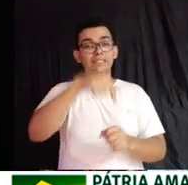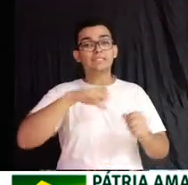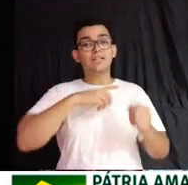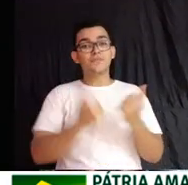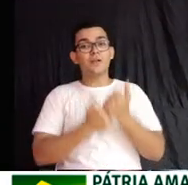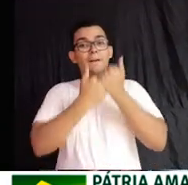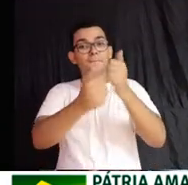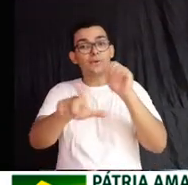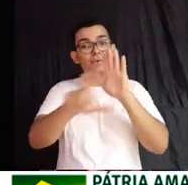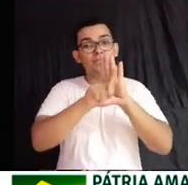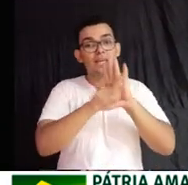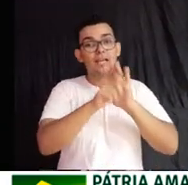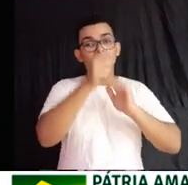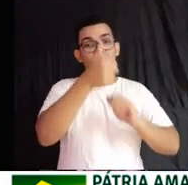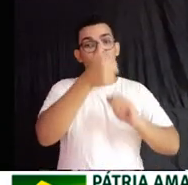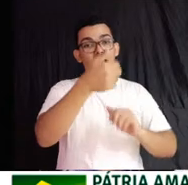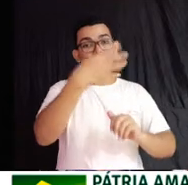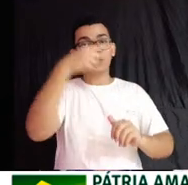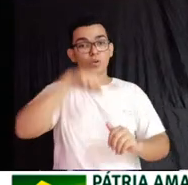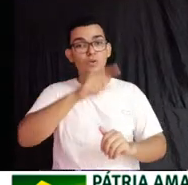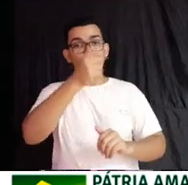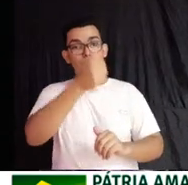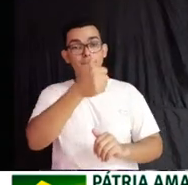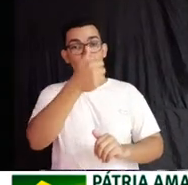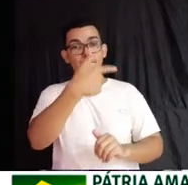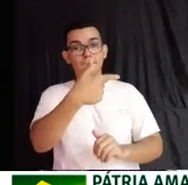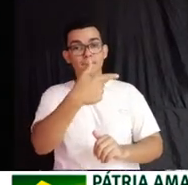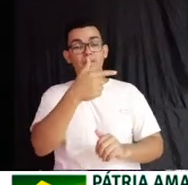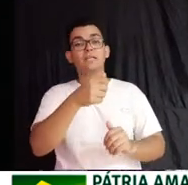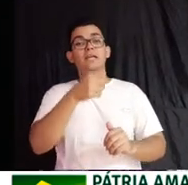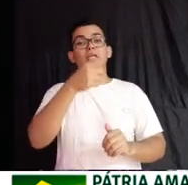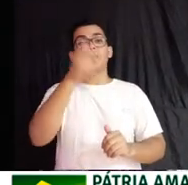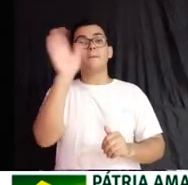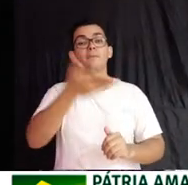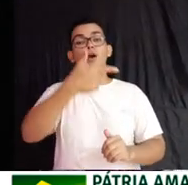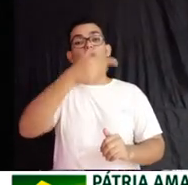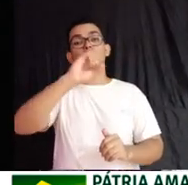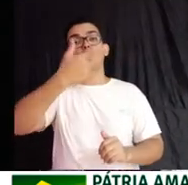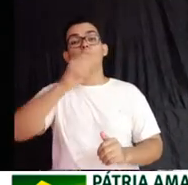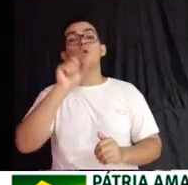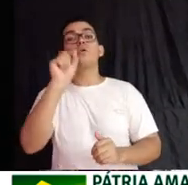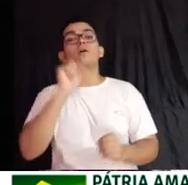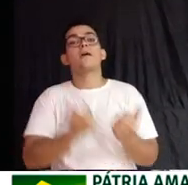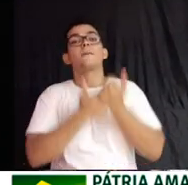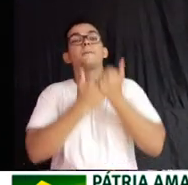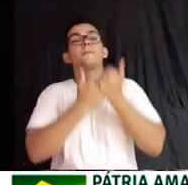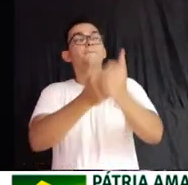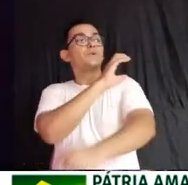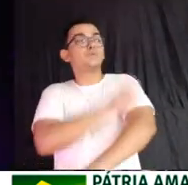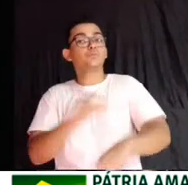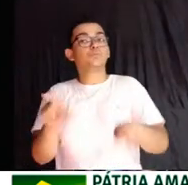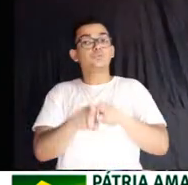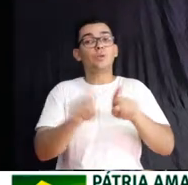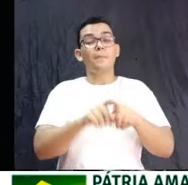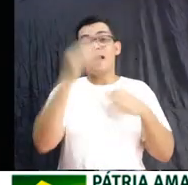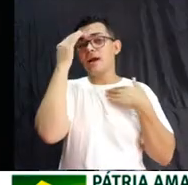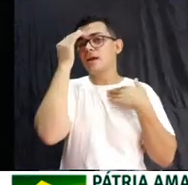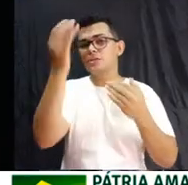14.017 de 2020. A Lei de Auxílio Emergencial à Cultura. Nosso agradecimento aqui a Seja o